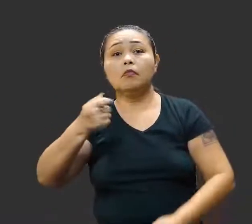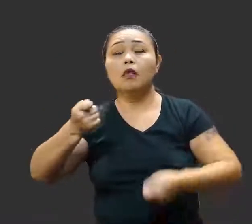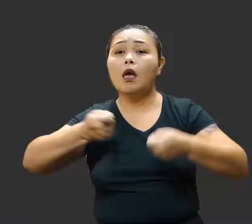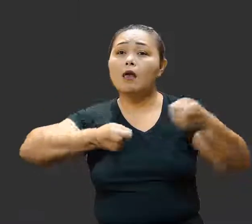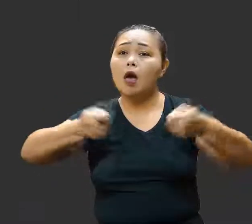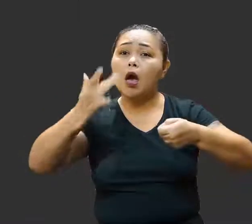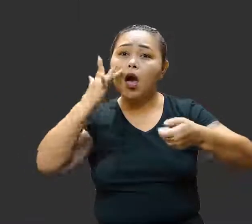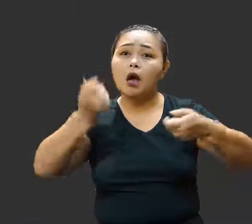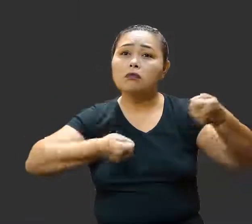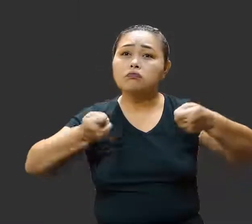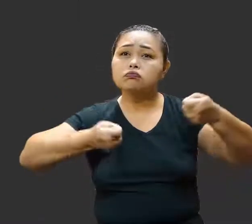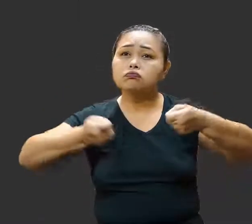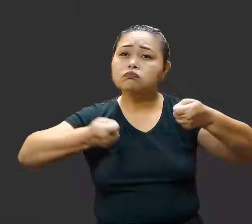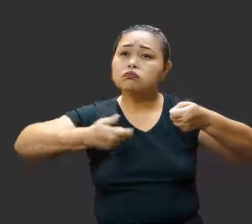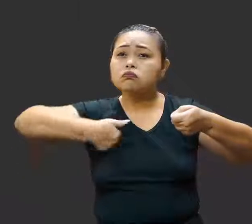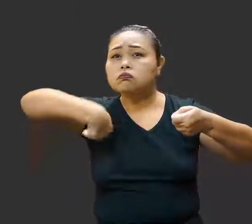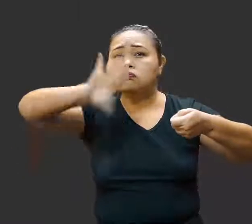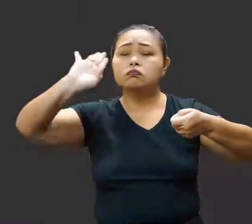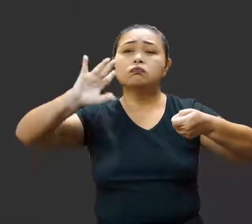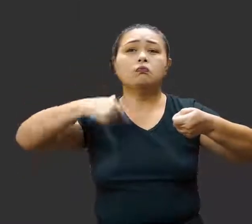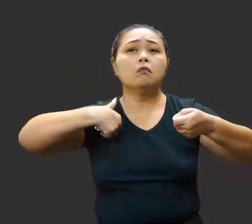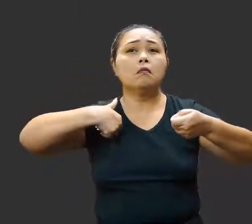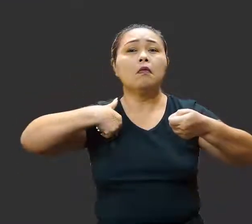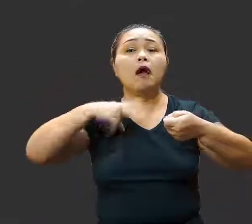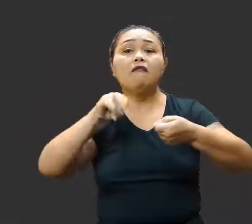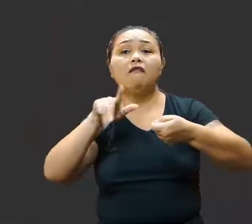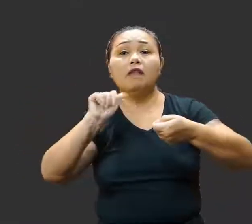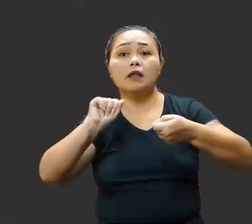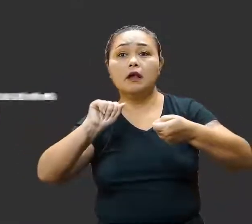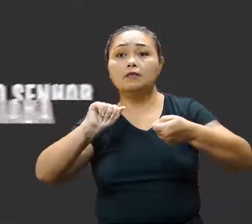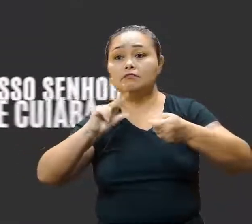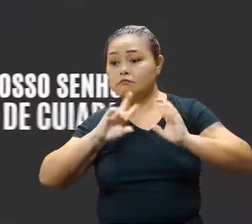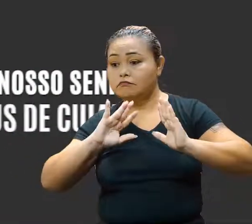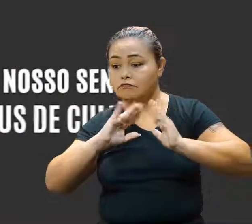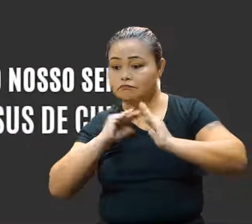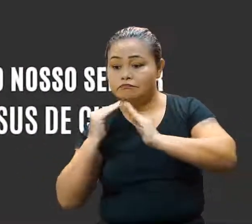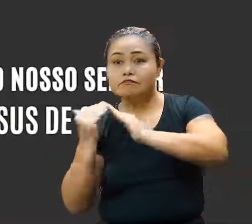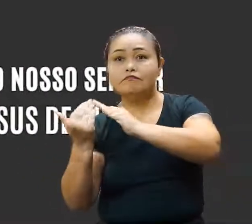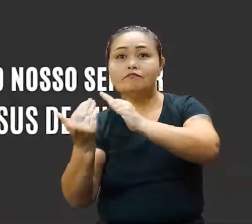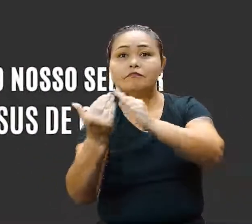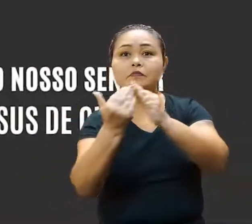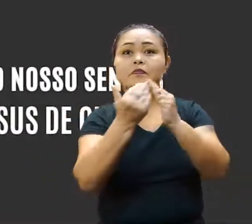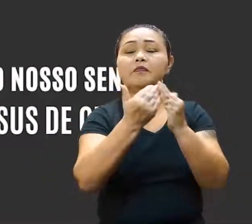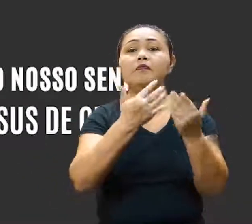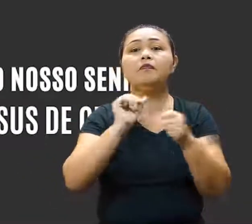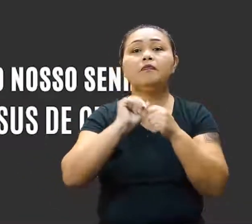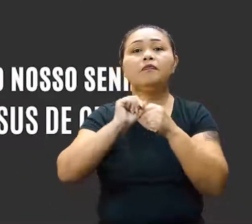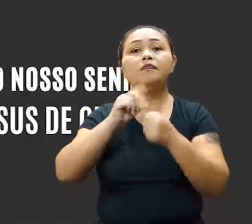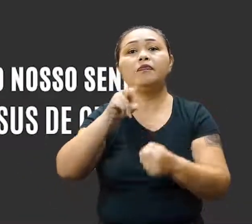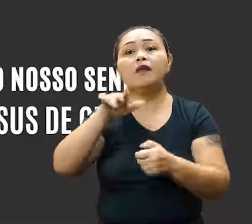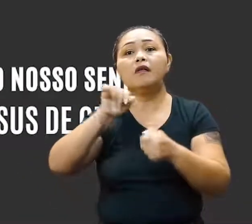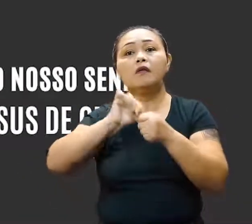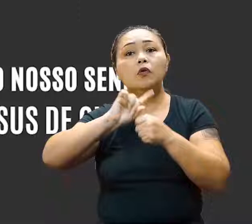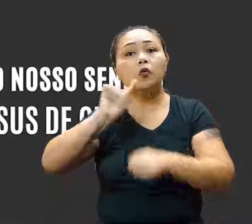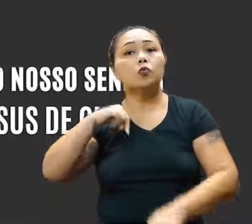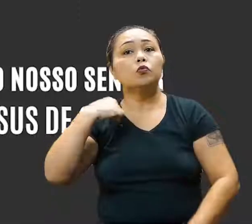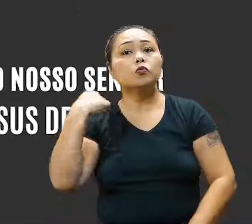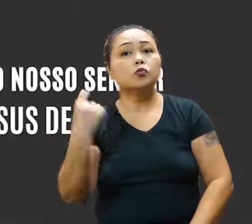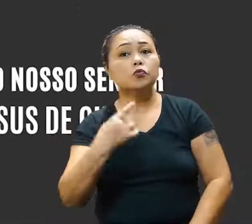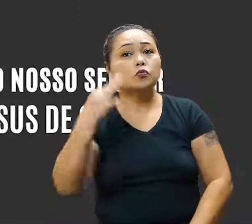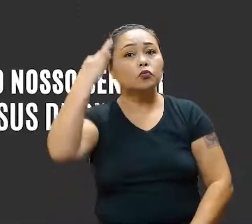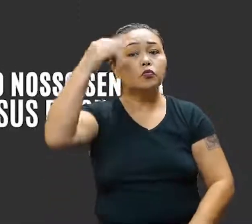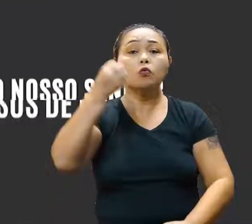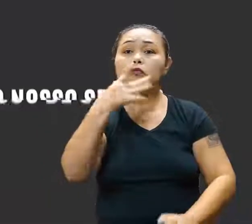foi elevado à condição de vila, com o nome de Vila Real do Nosso Senhor do Bom